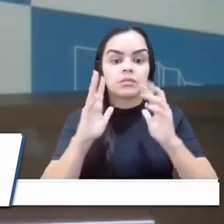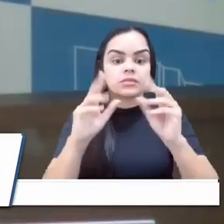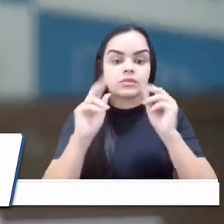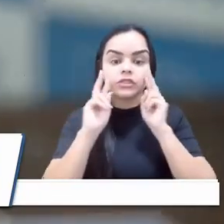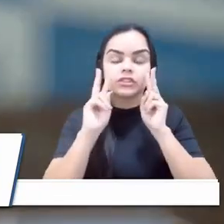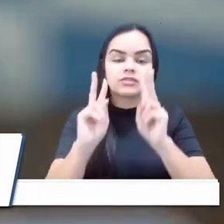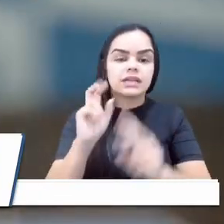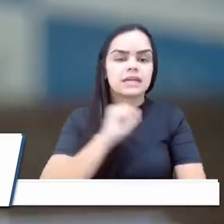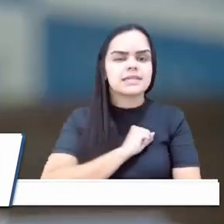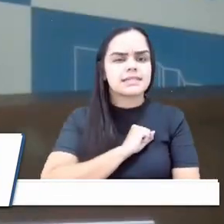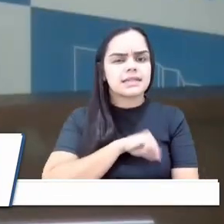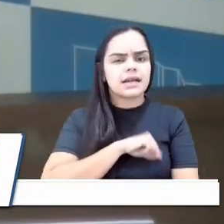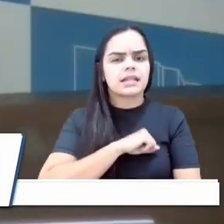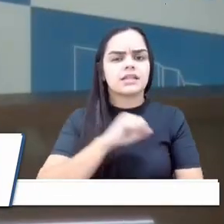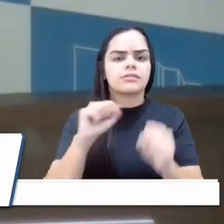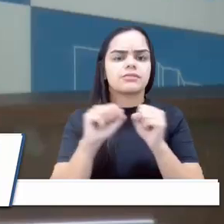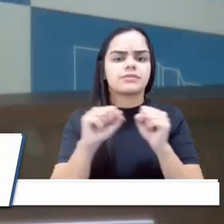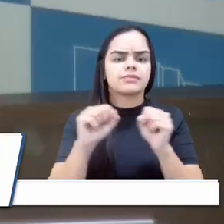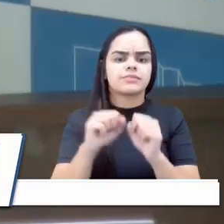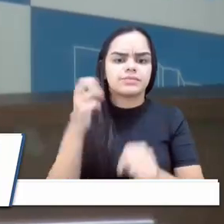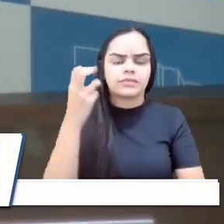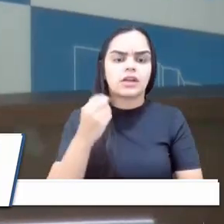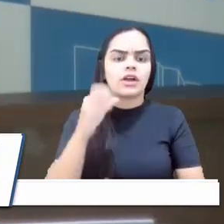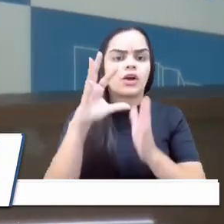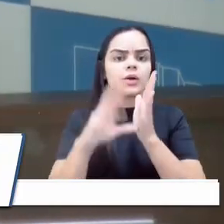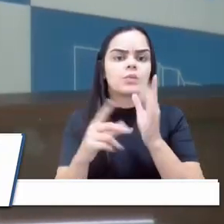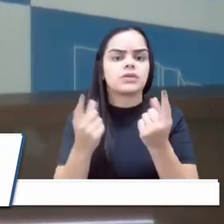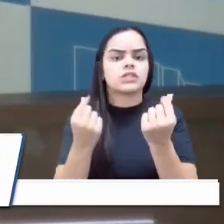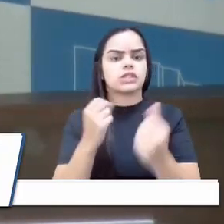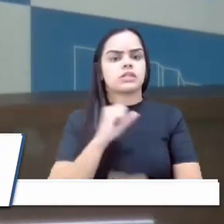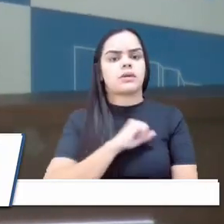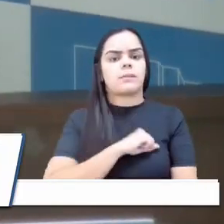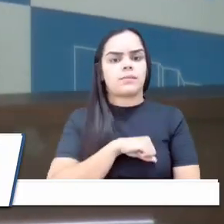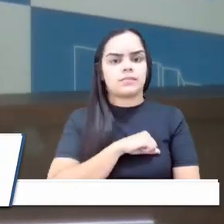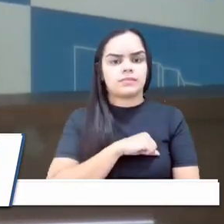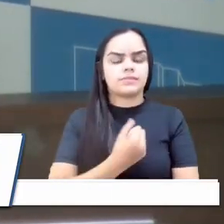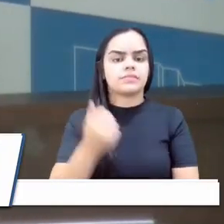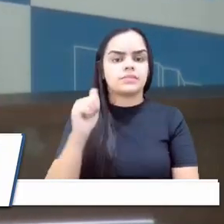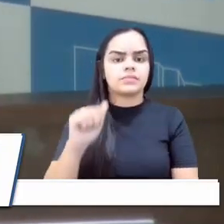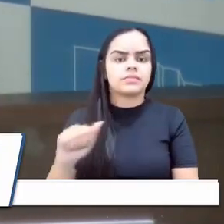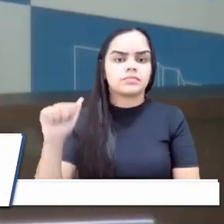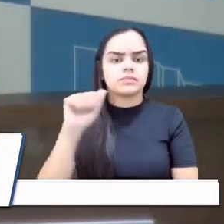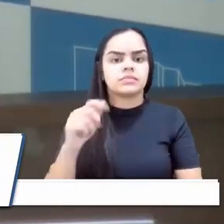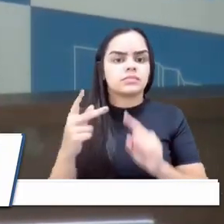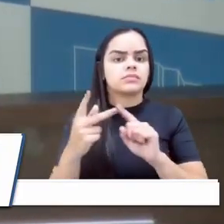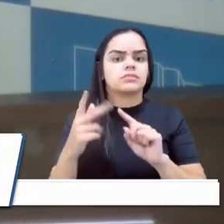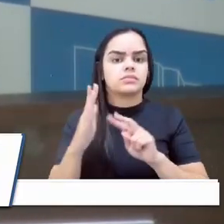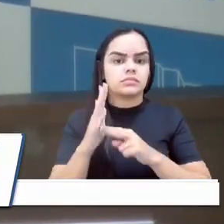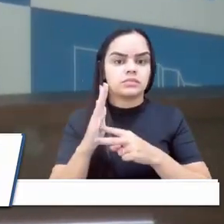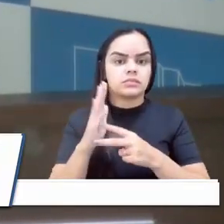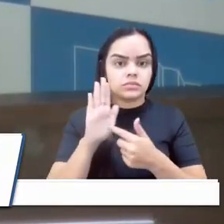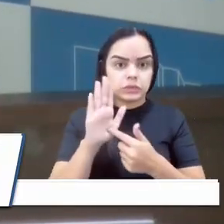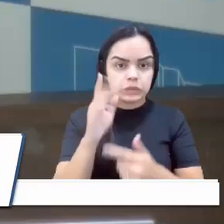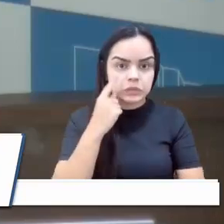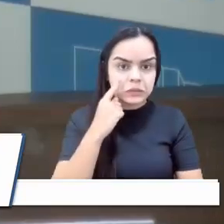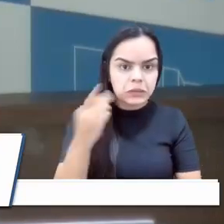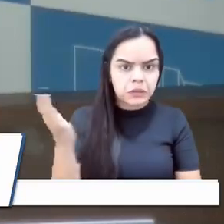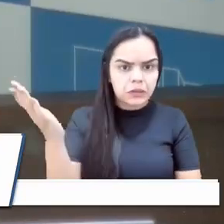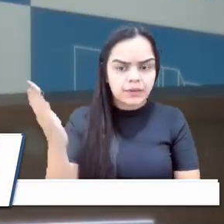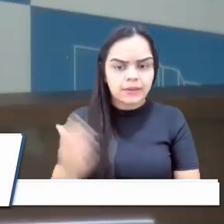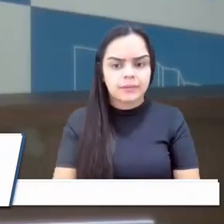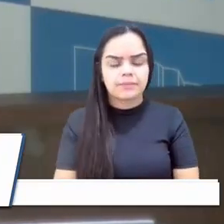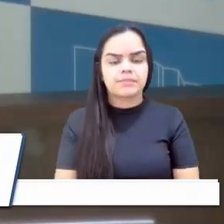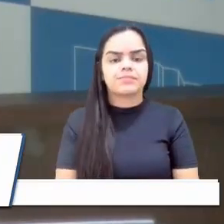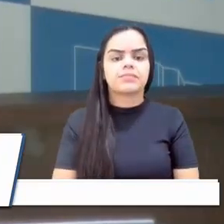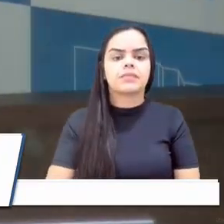sacanagem que estão fazendo com o aposentado, roubando dinheiro de aposentado, associação e sindicatos. Olha isso aqui, mostra isso aqui. Olha isso aqui, irmão de